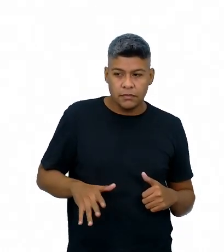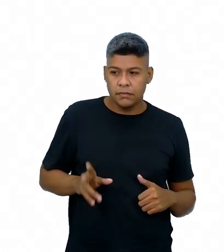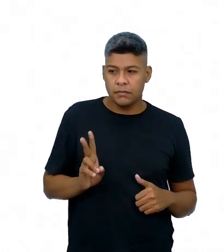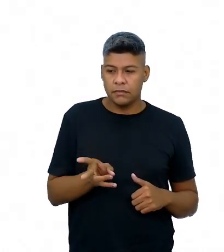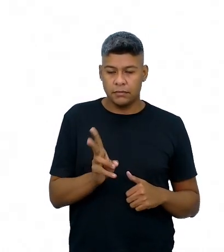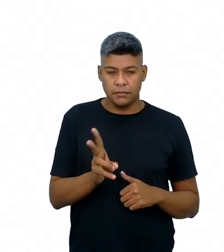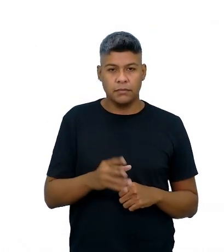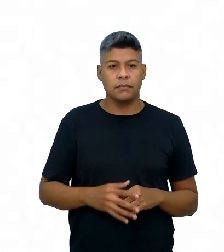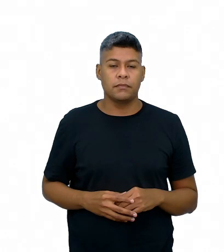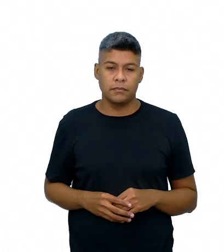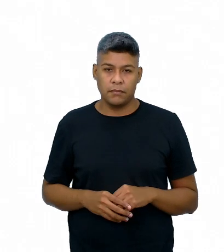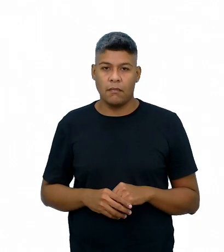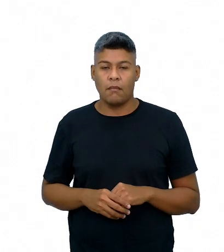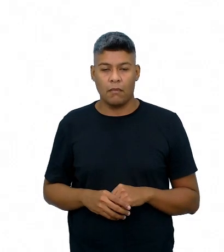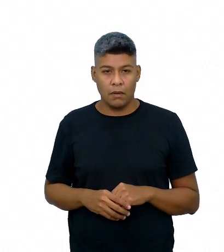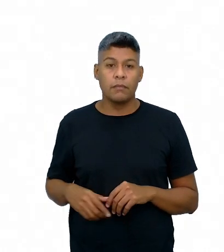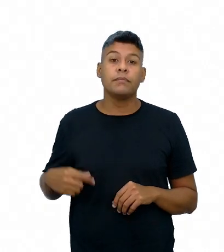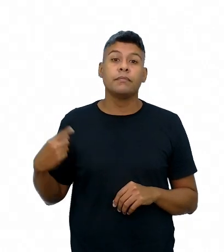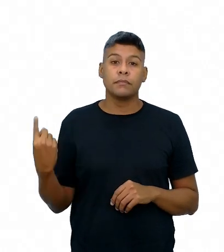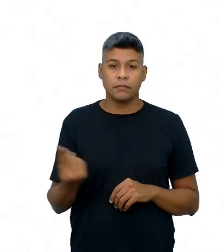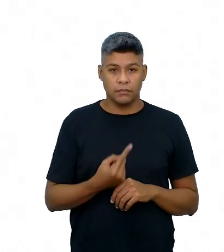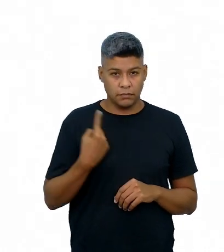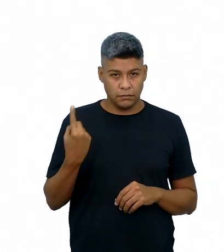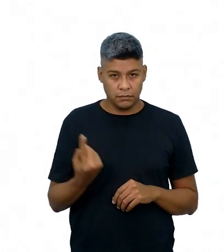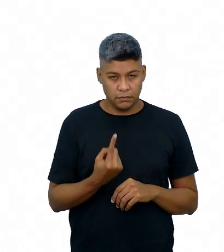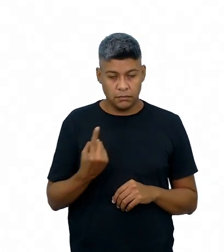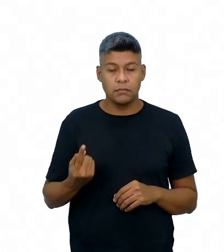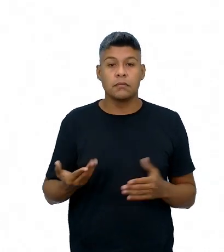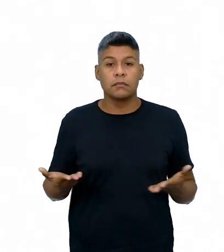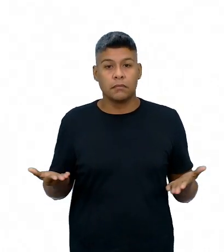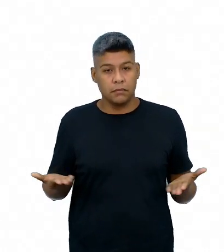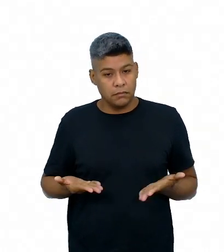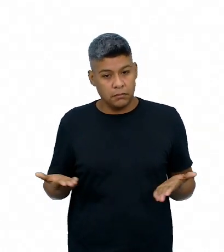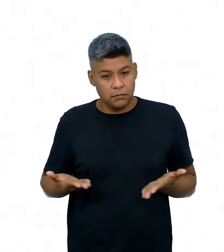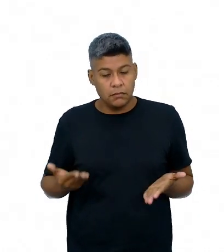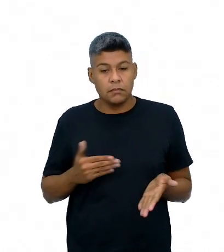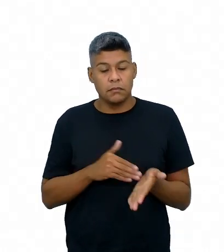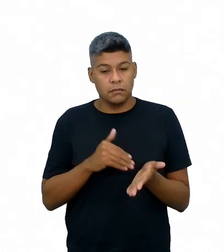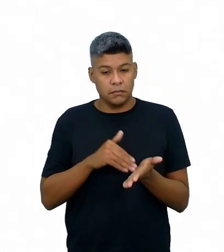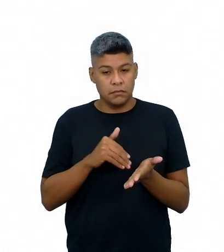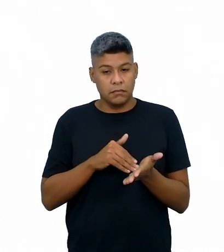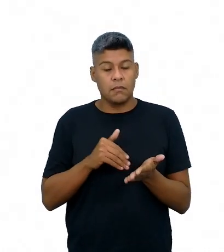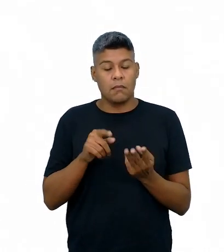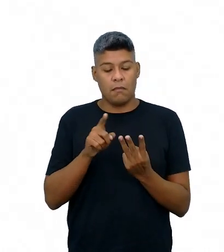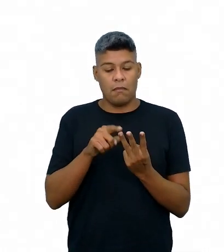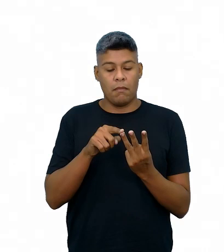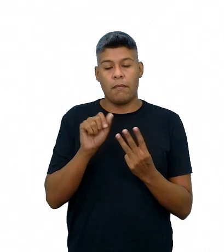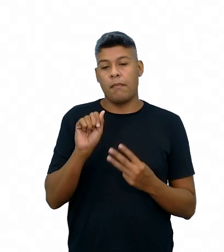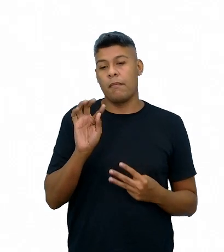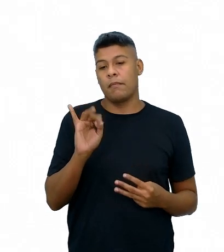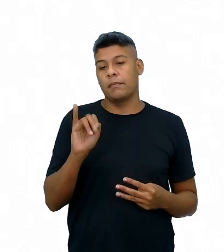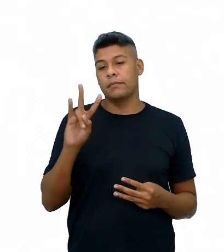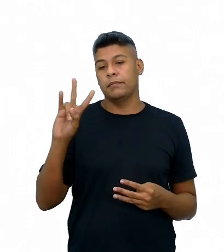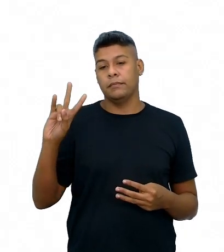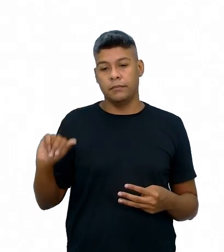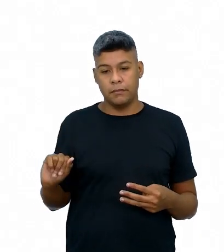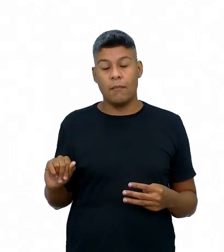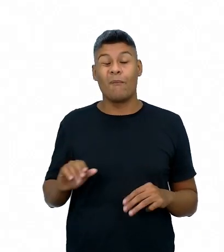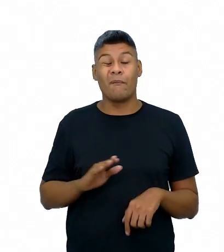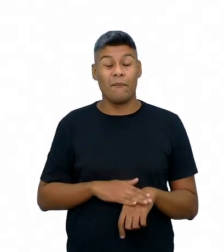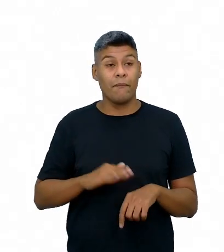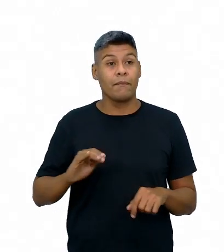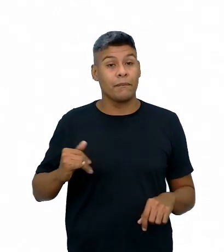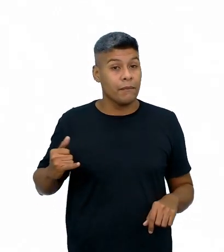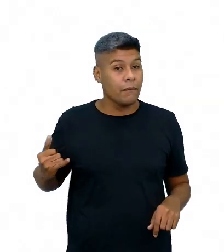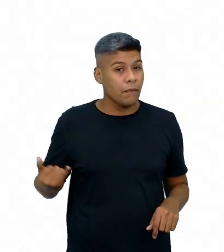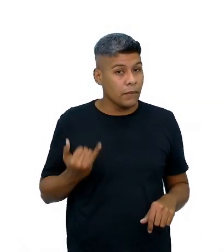fim, nós trataremos, nesse terceiro momento, da metodologia ativa, que é mais indicada